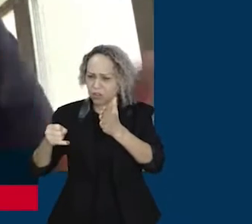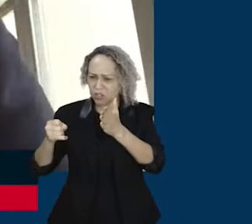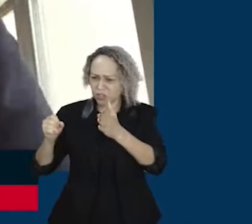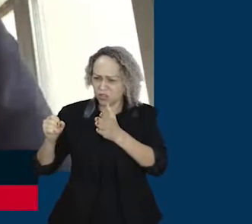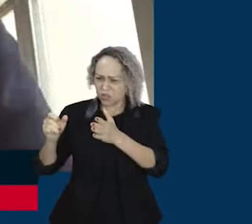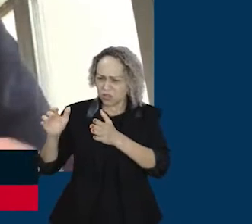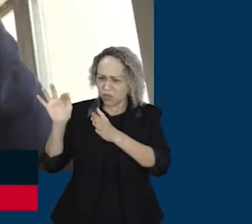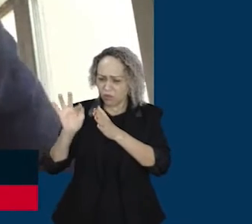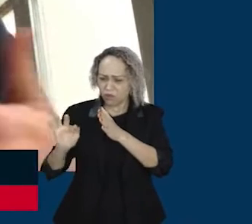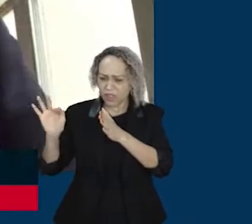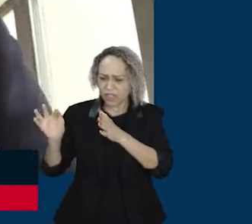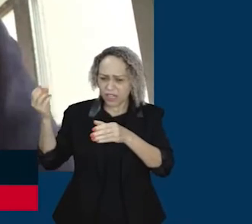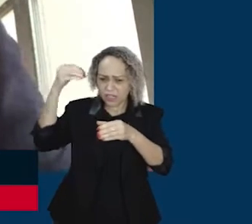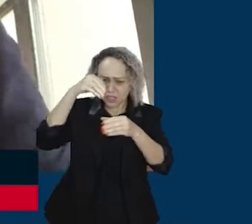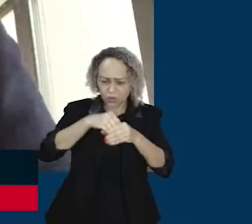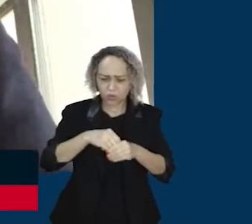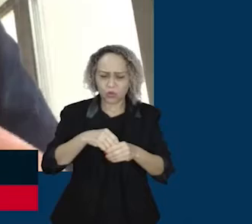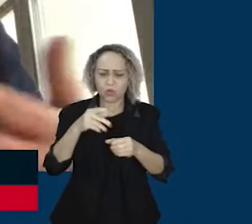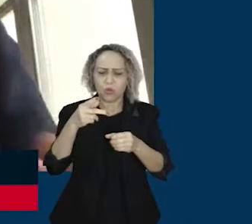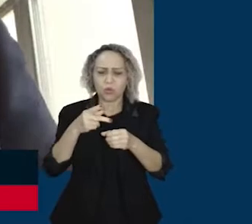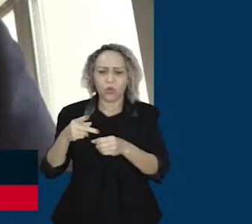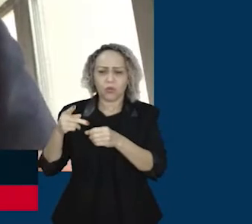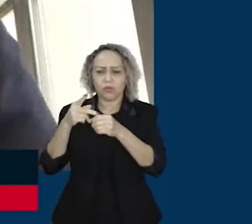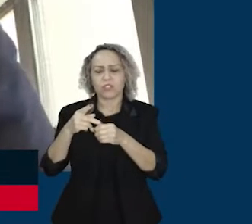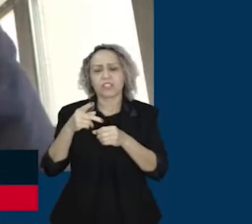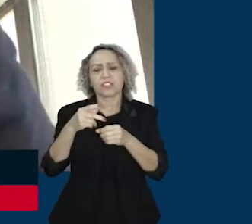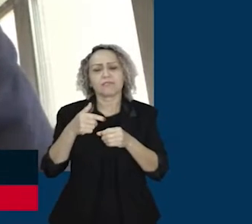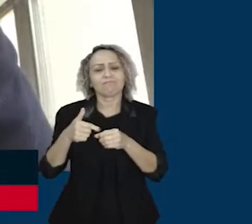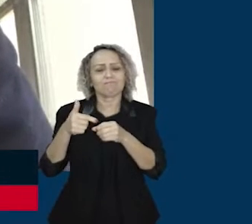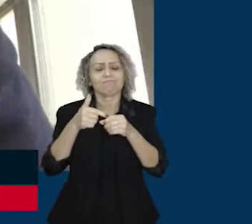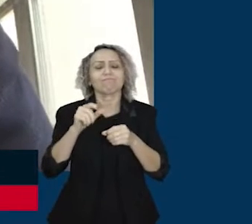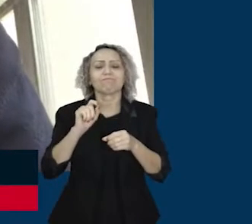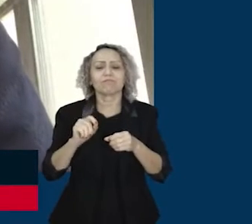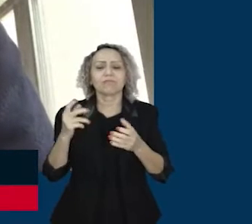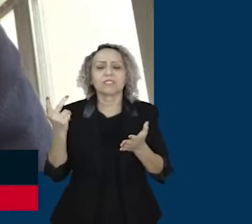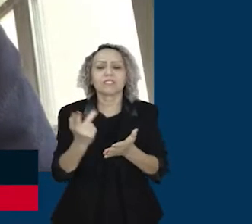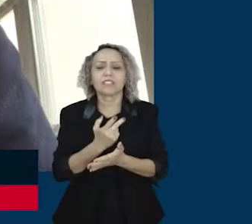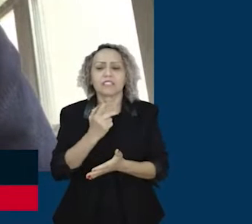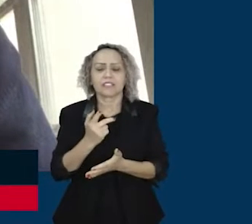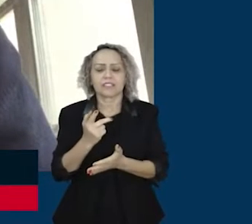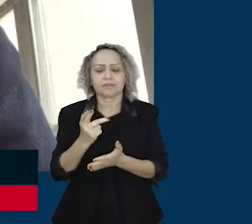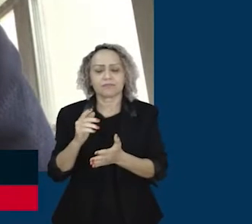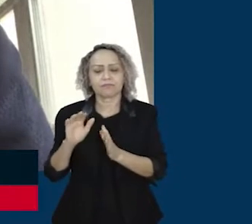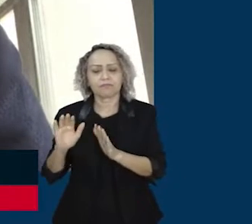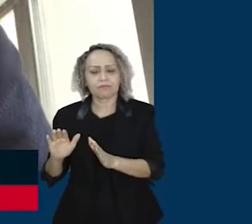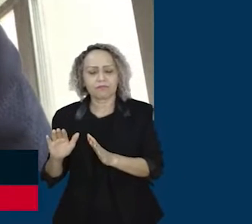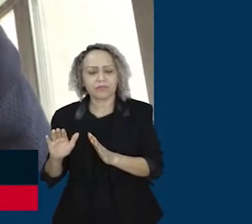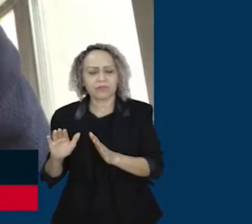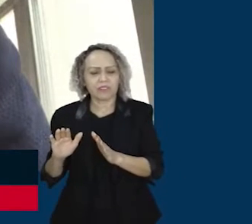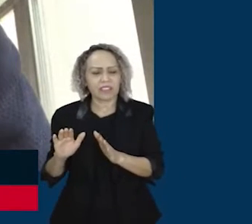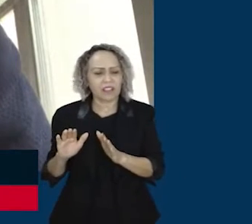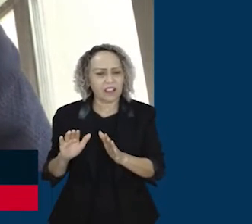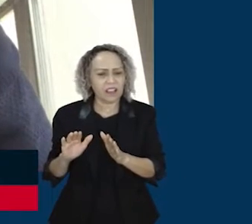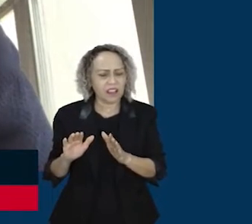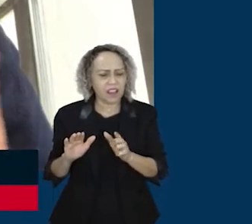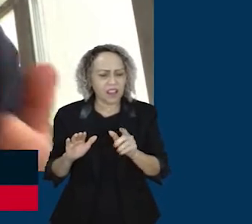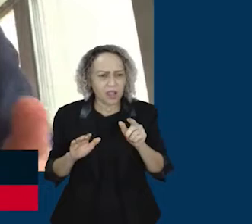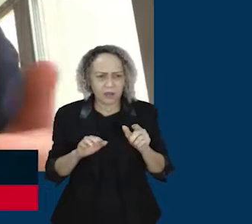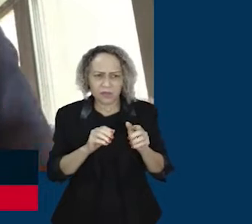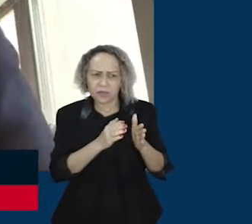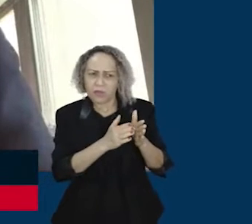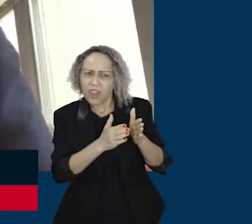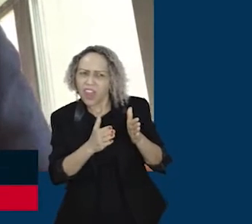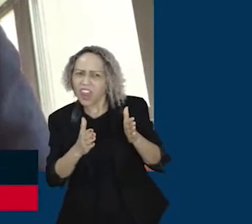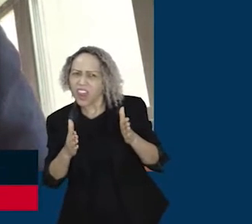constitucional, portanto popular, de representantes do povo na Constituição de 88, é uma receita basicamente dos estados, ela